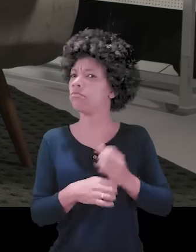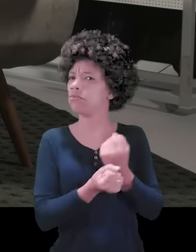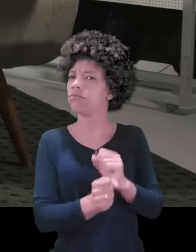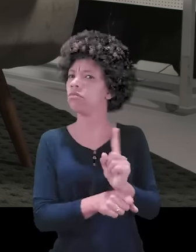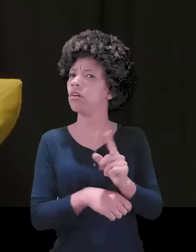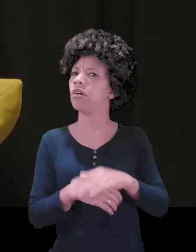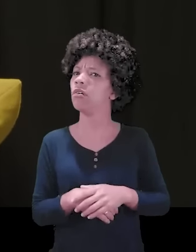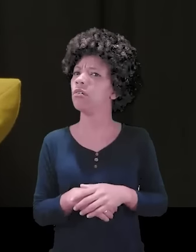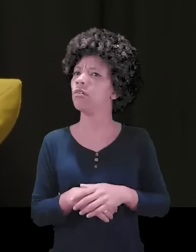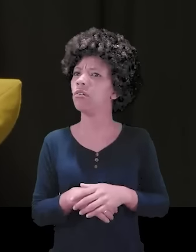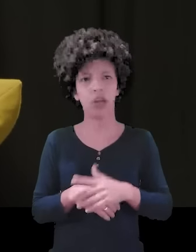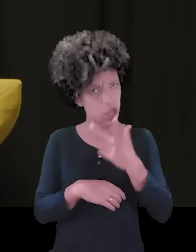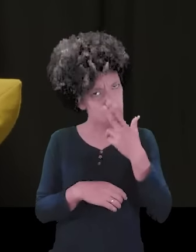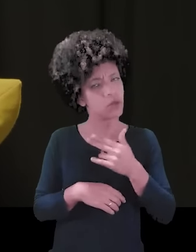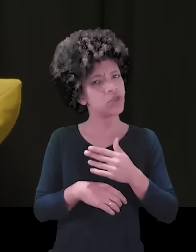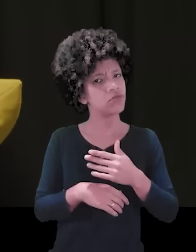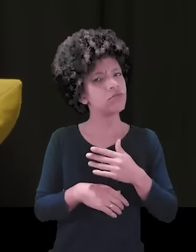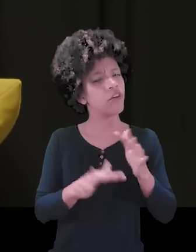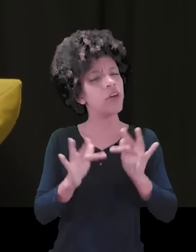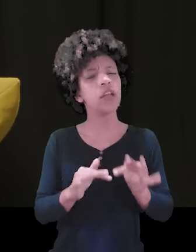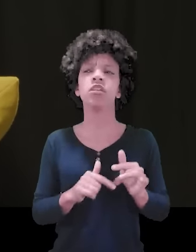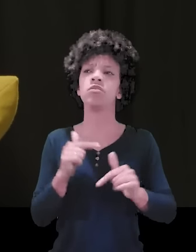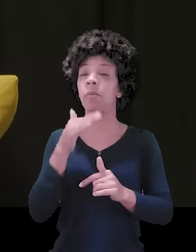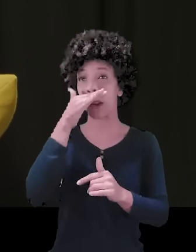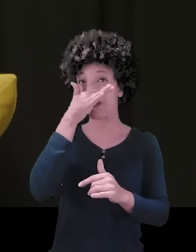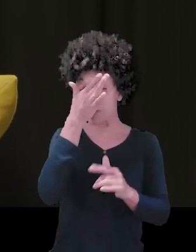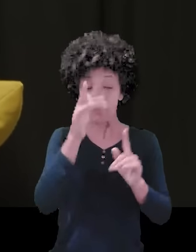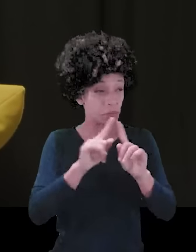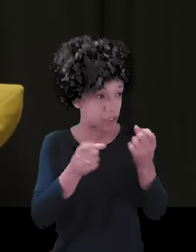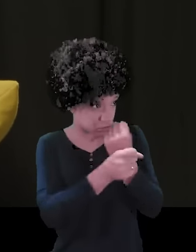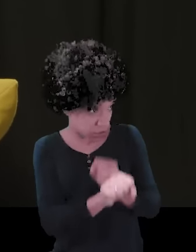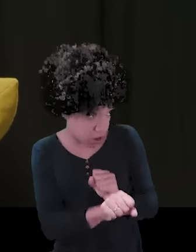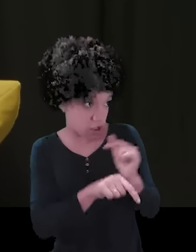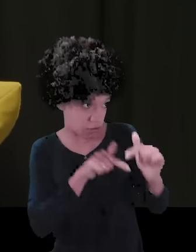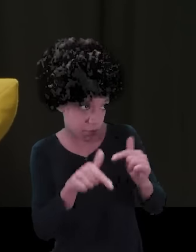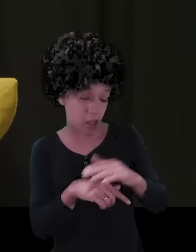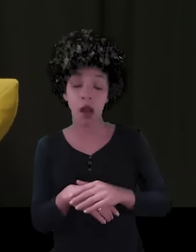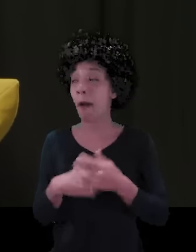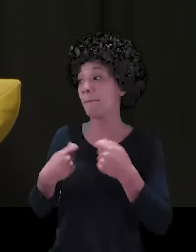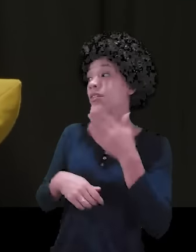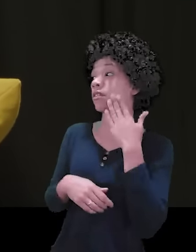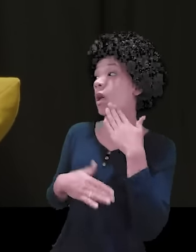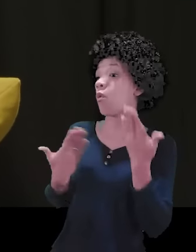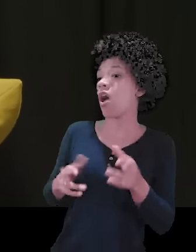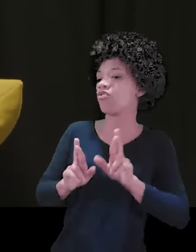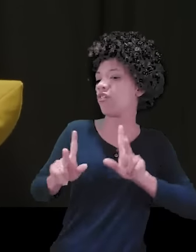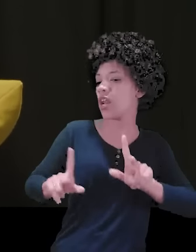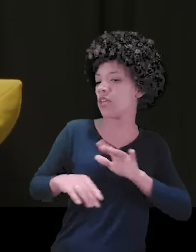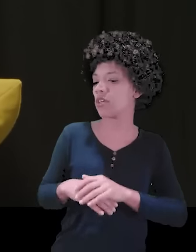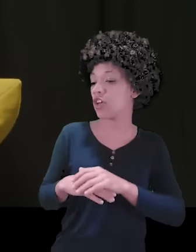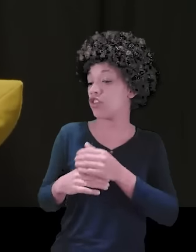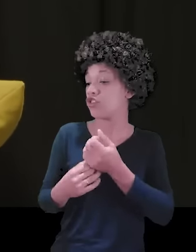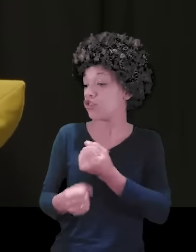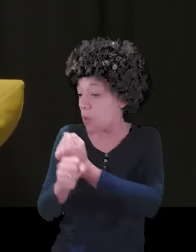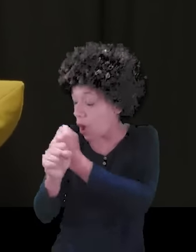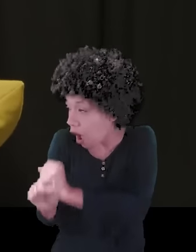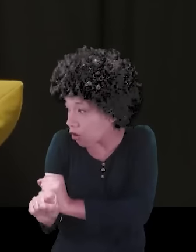tô sendo escravizadas são muito feliz meu trabalho aqui é o trabalho que a gente saber qual é a diferença entre o explorado